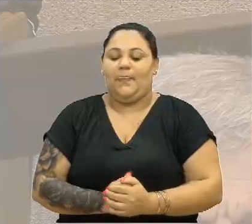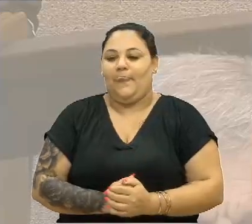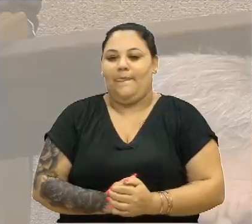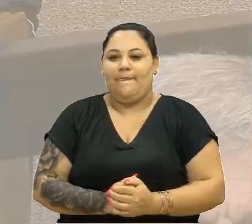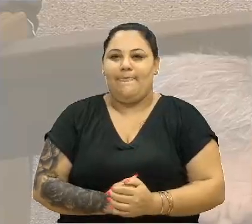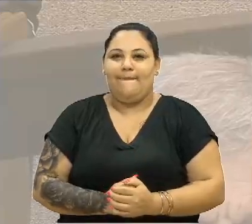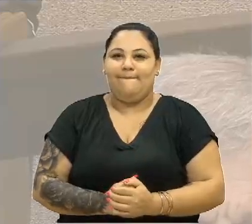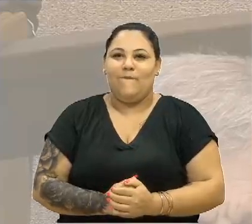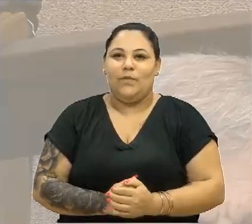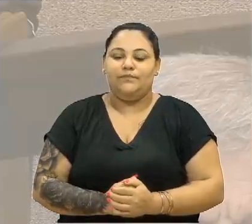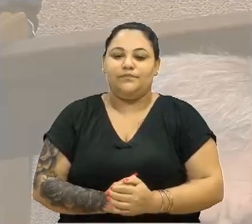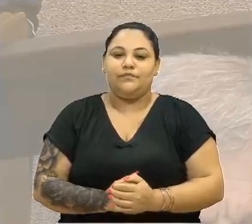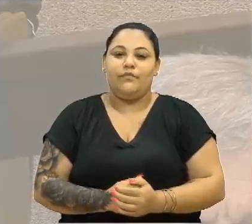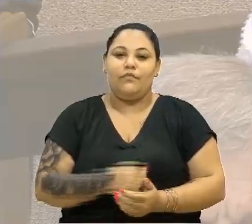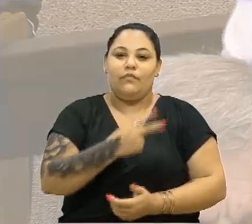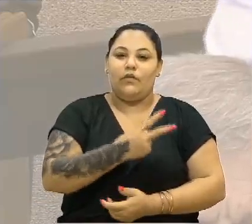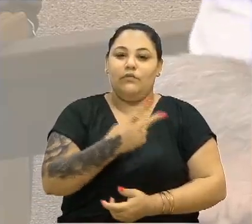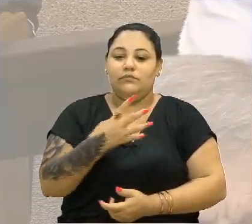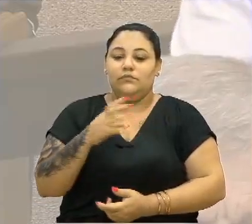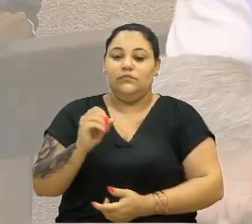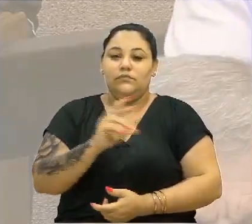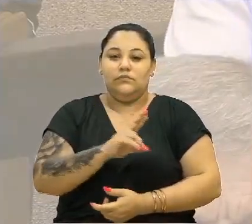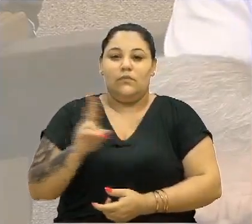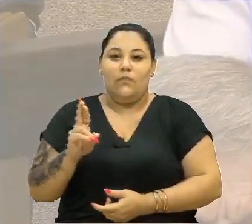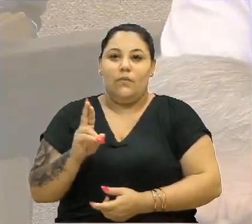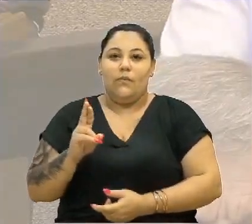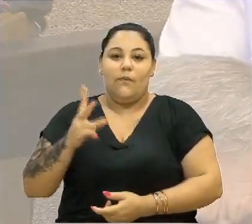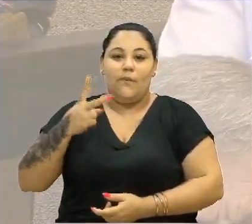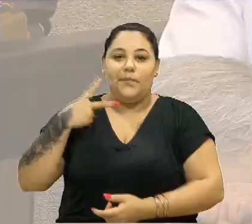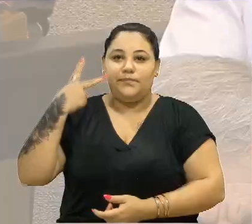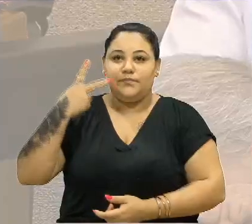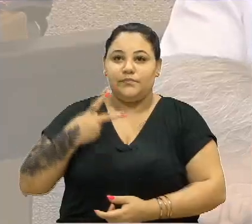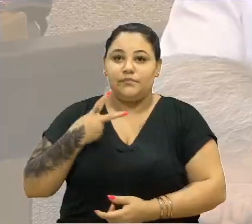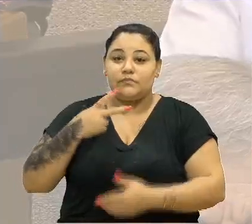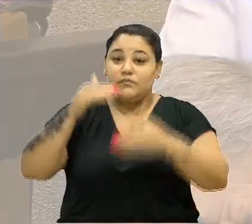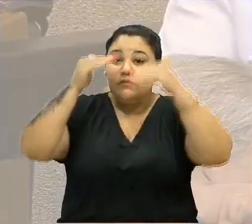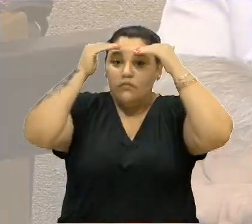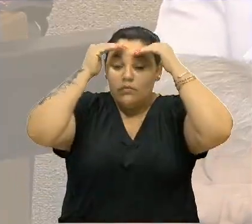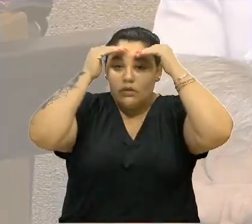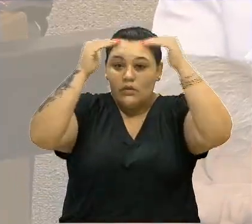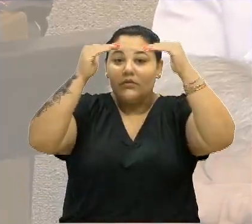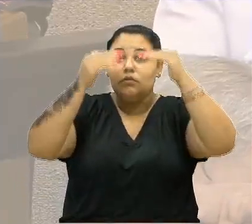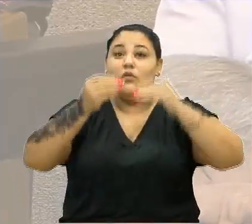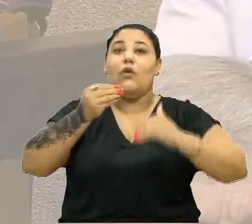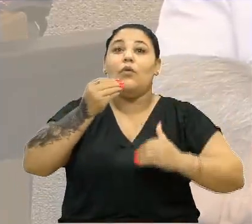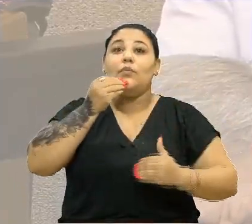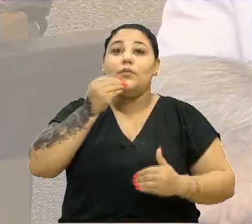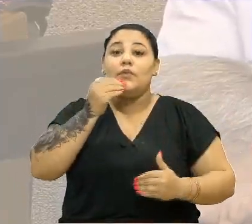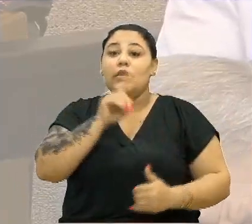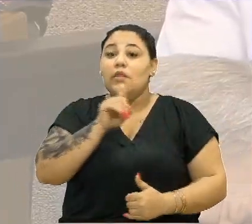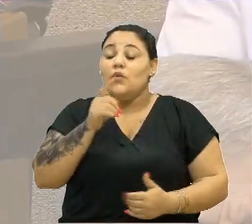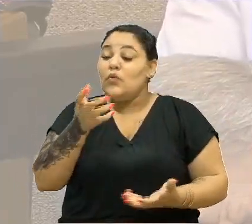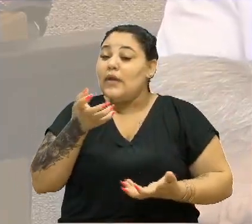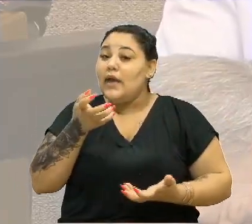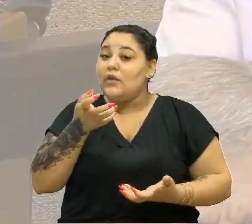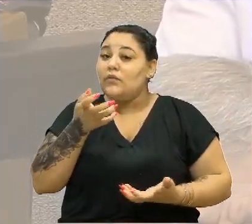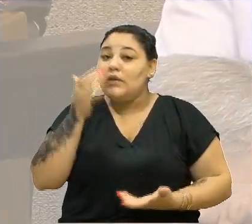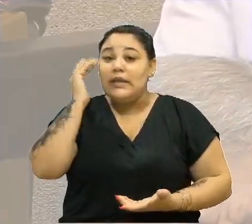Com R$240, senhoras e senhores vereadores, respeitando, para que a gente não tenha uma interpretação